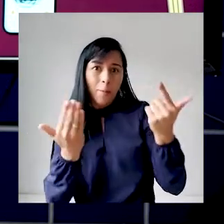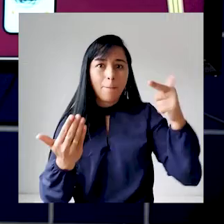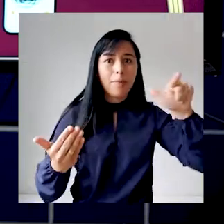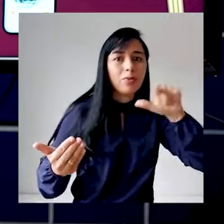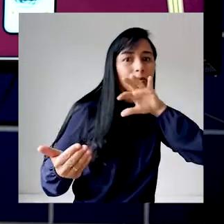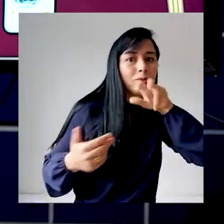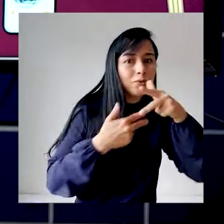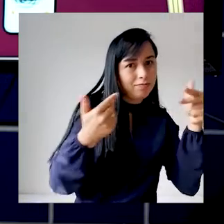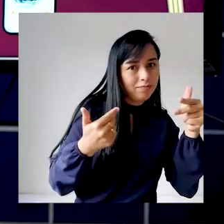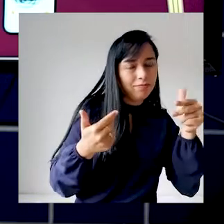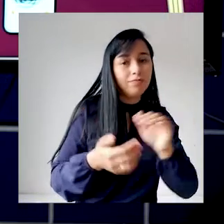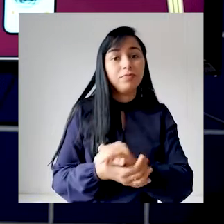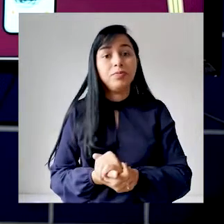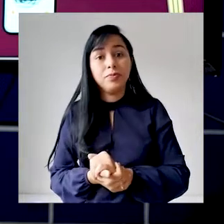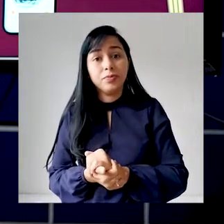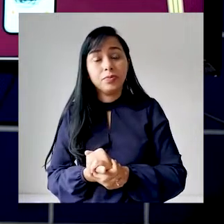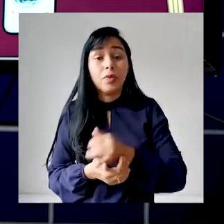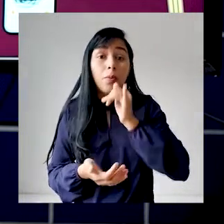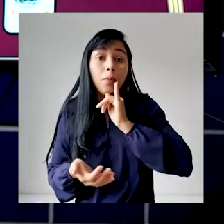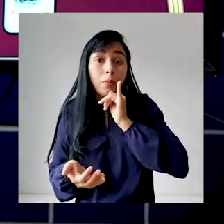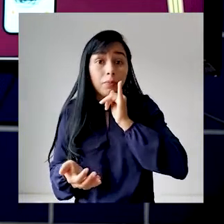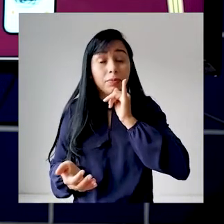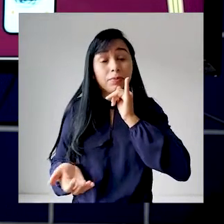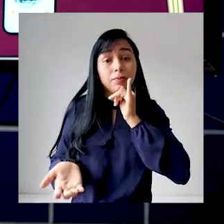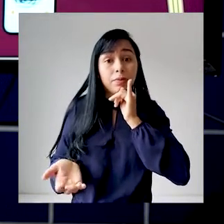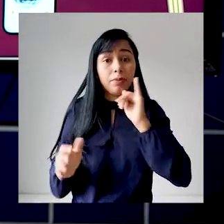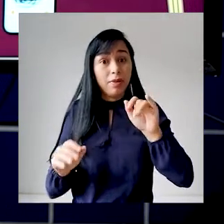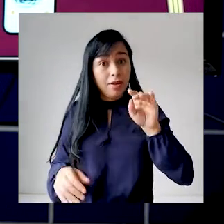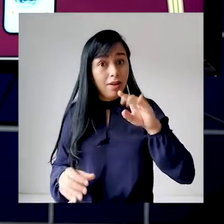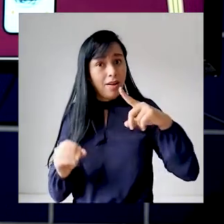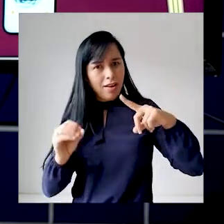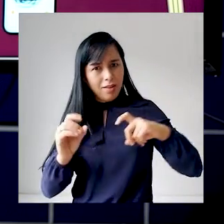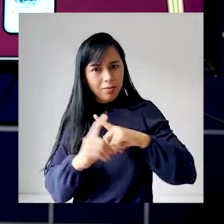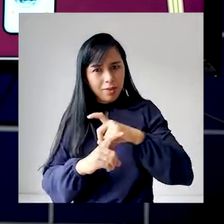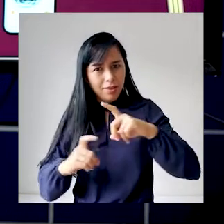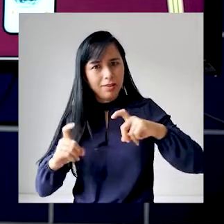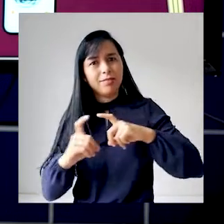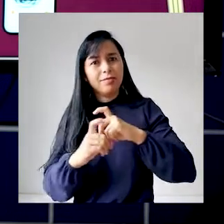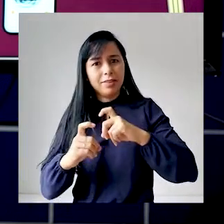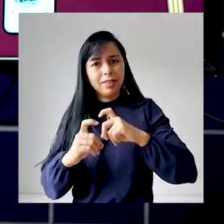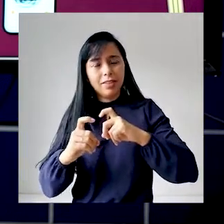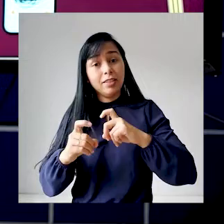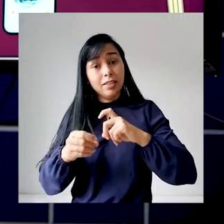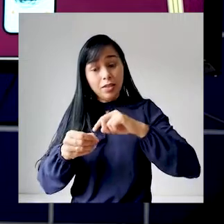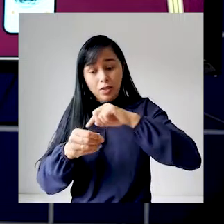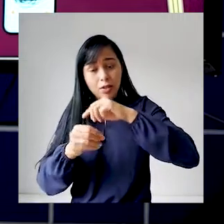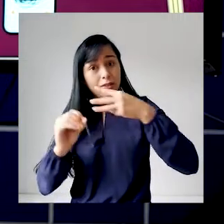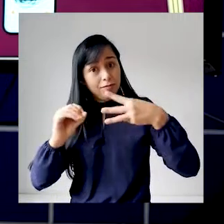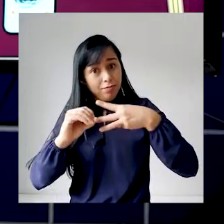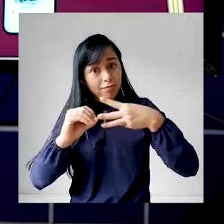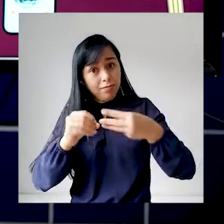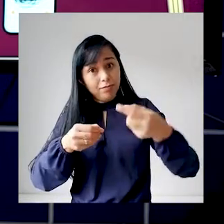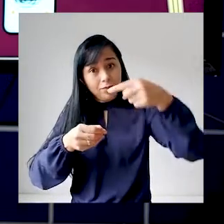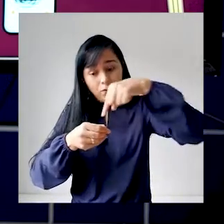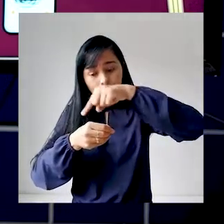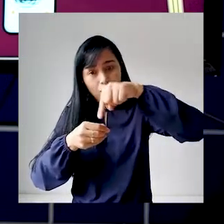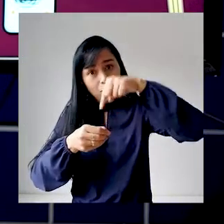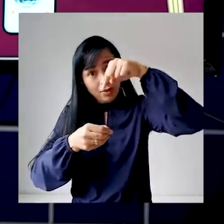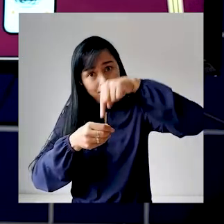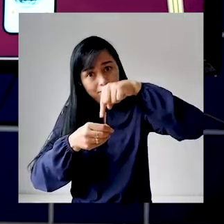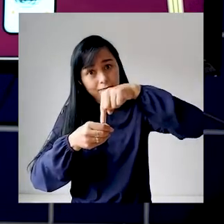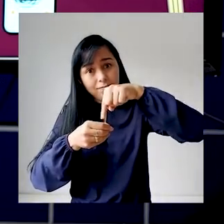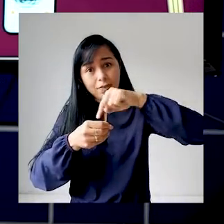regiões distintas, como por exemplo a membrana nuclear. As bactérias não possuem, mas elas têm